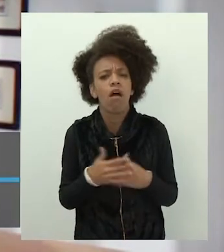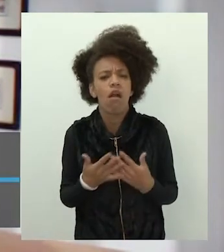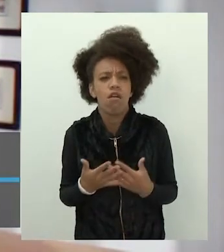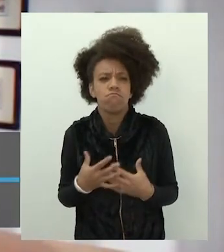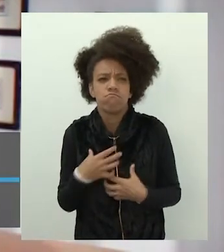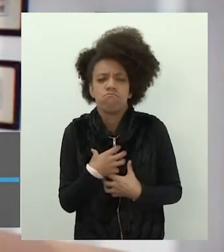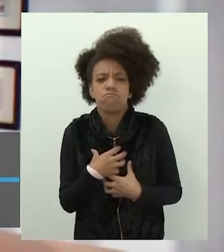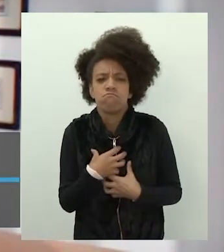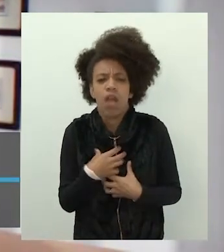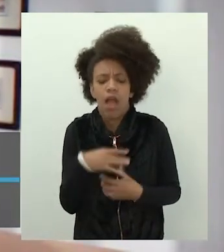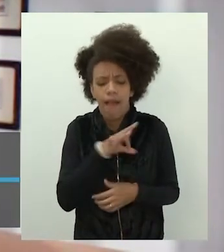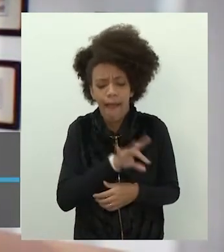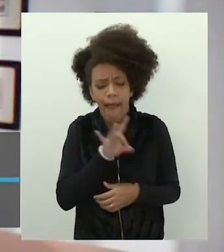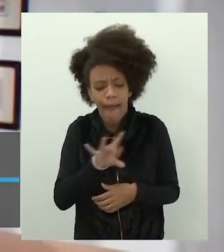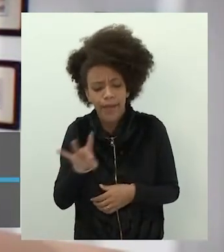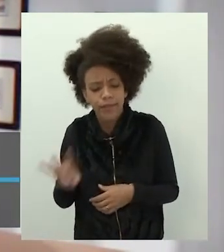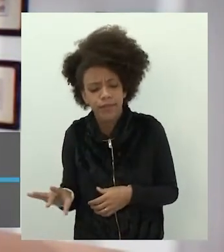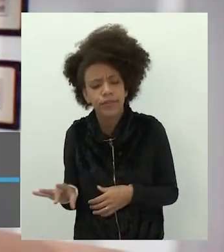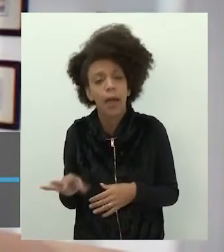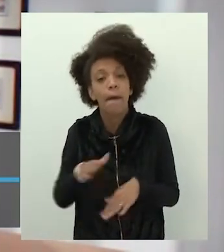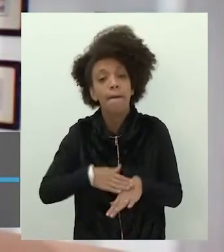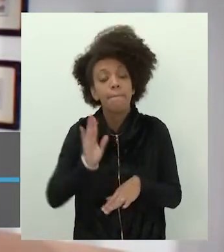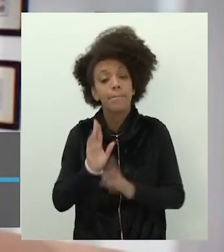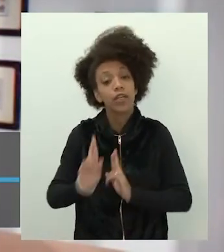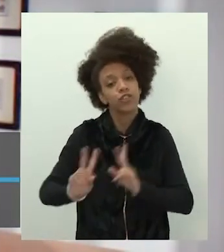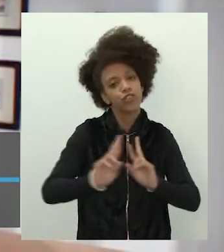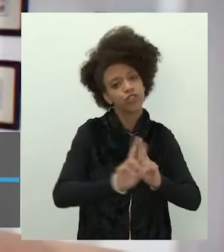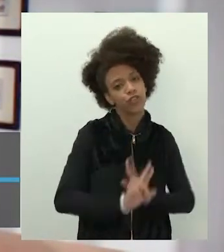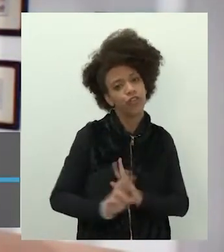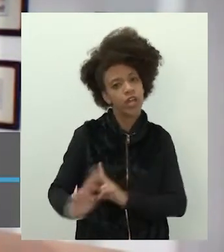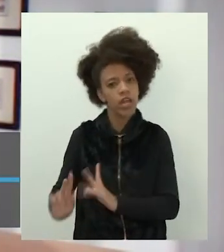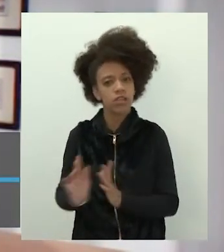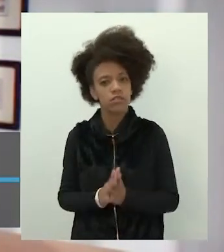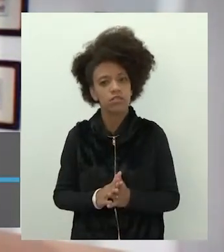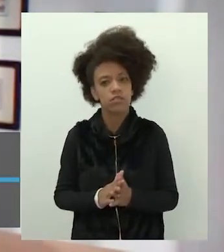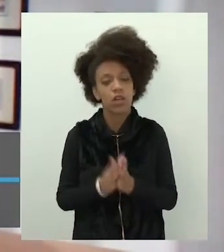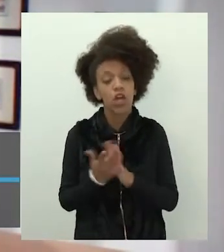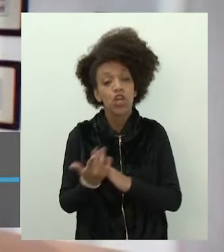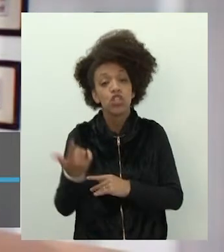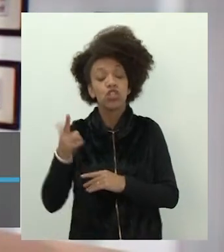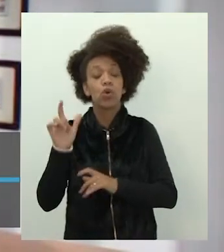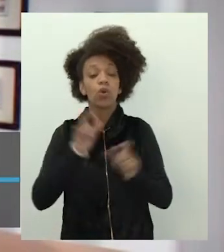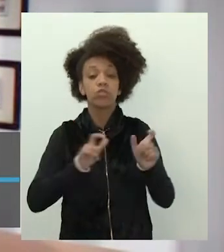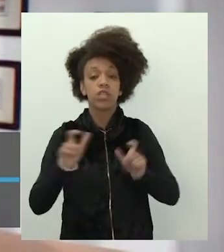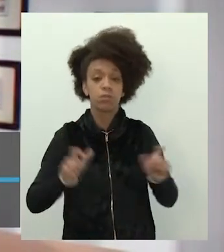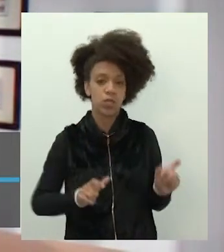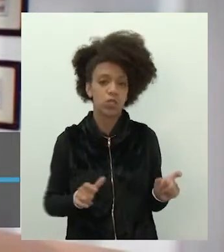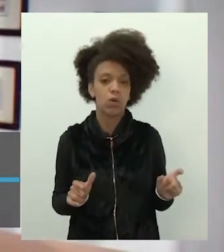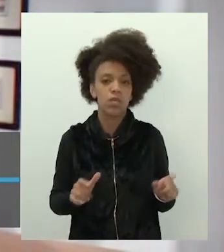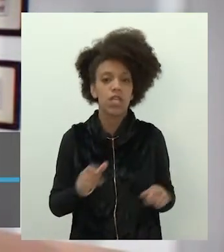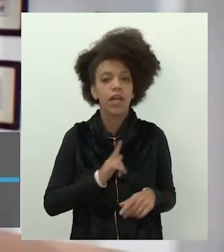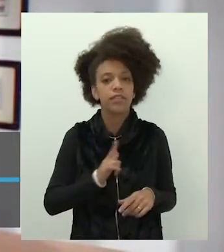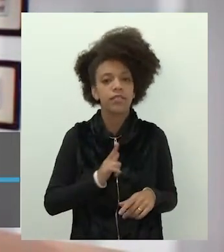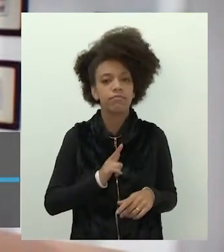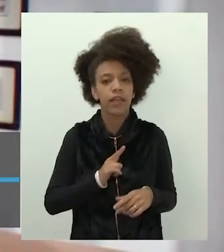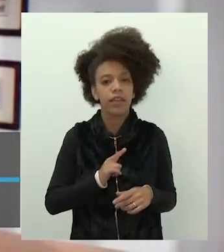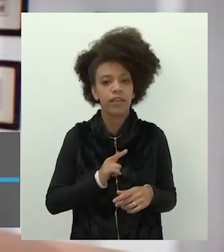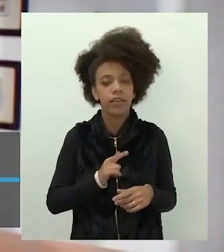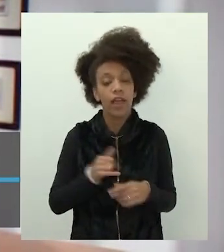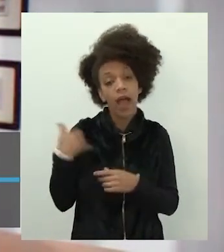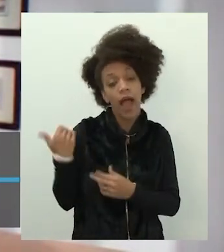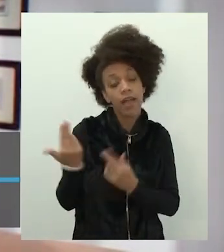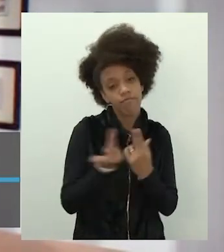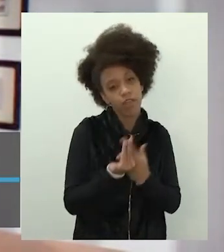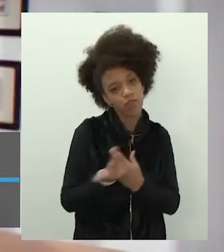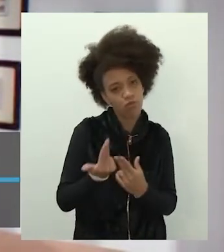ficando cada vez mais diferentes de outras pessoas que têm a mesma idade que